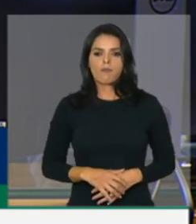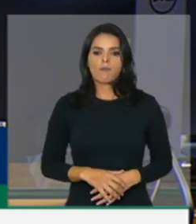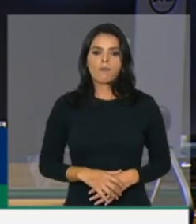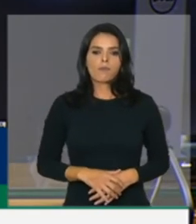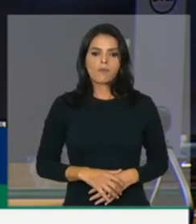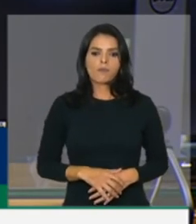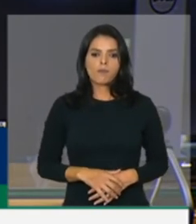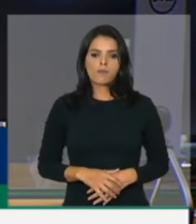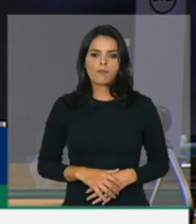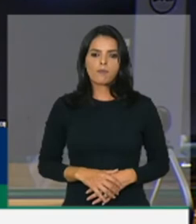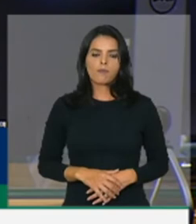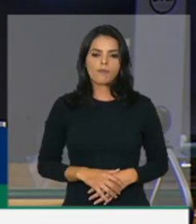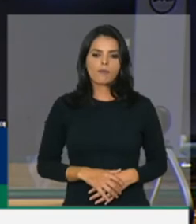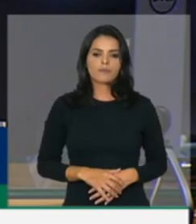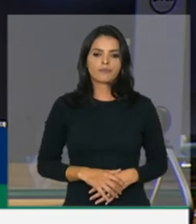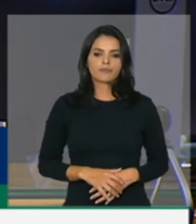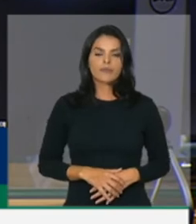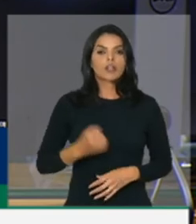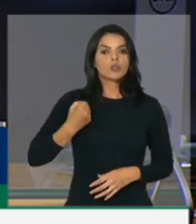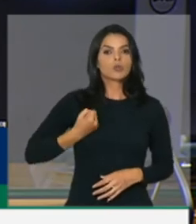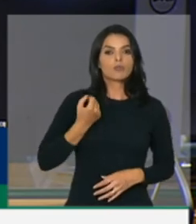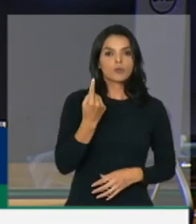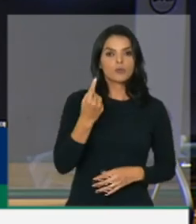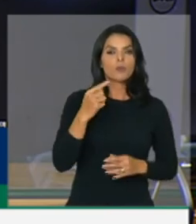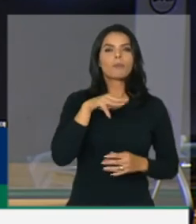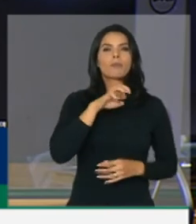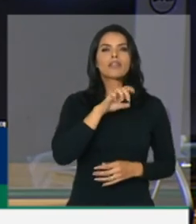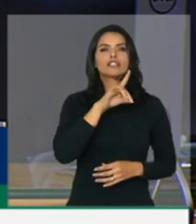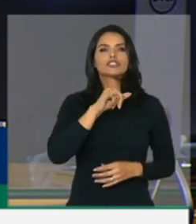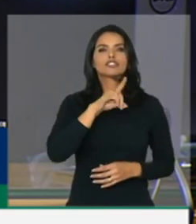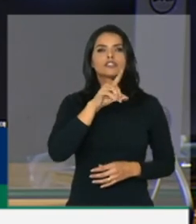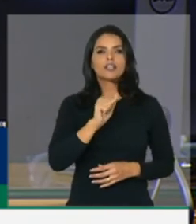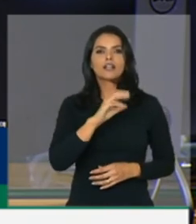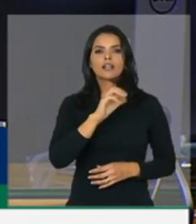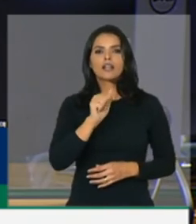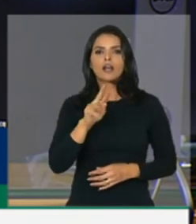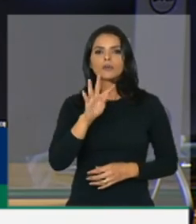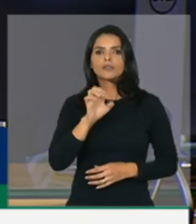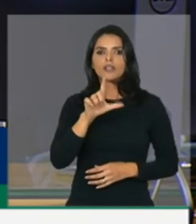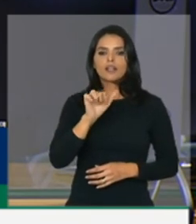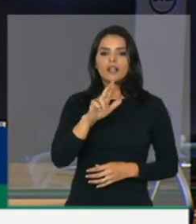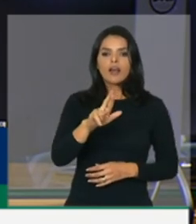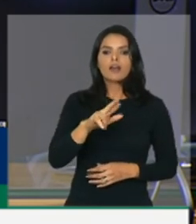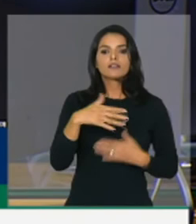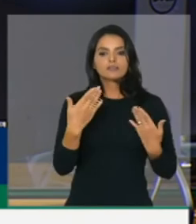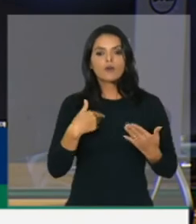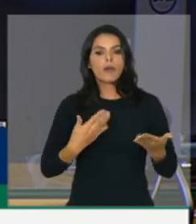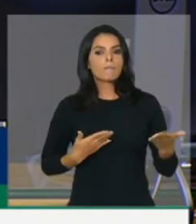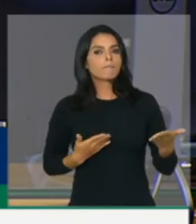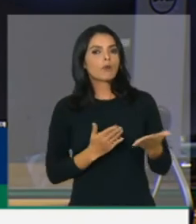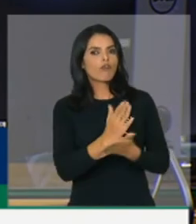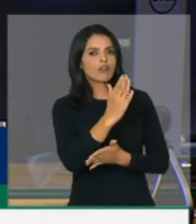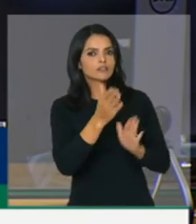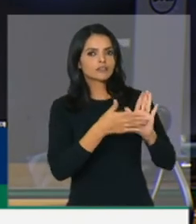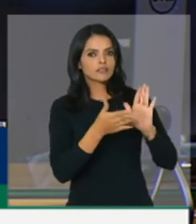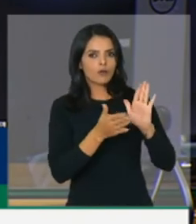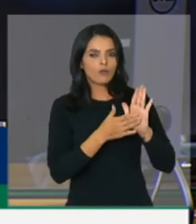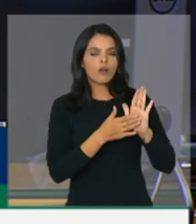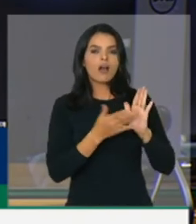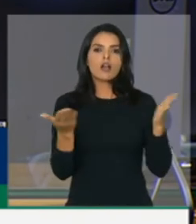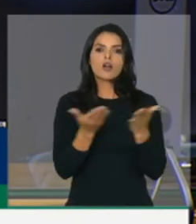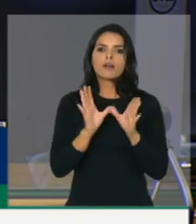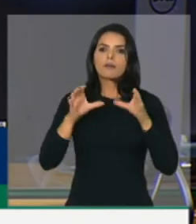cautelar número 1 de 2021, com parecer pela aprovação. Orientação de